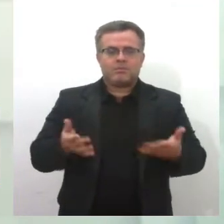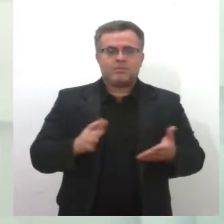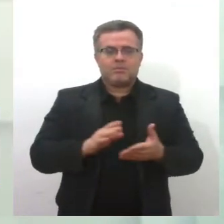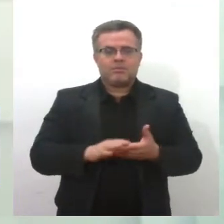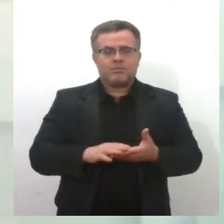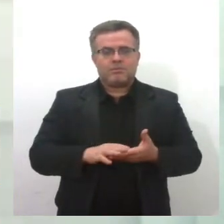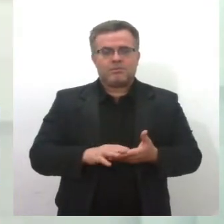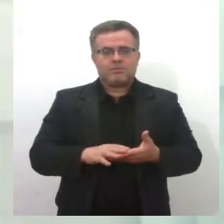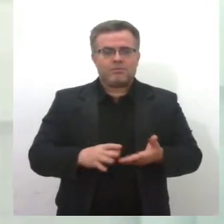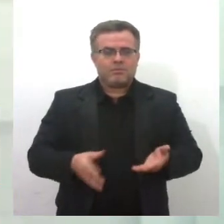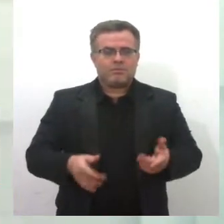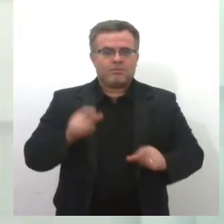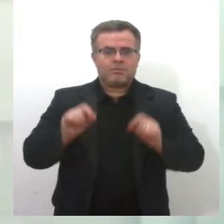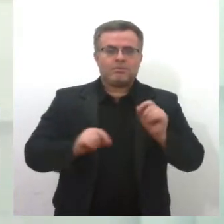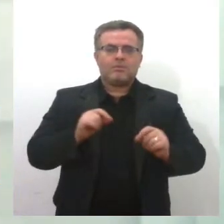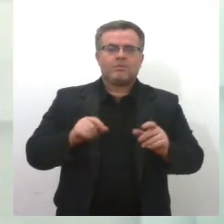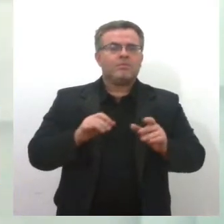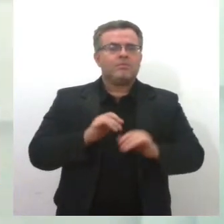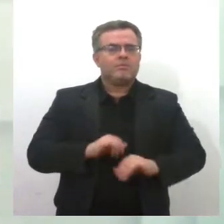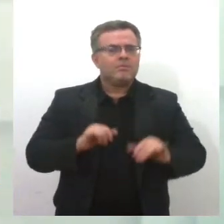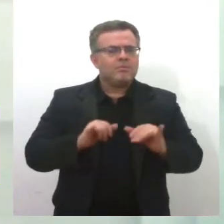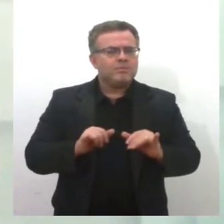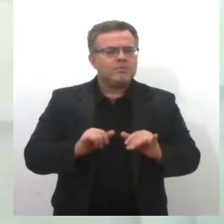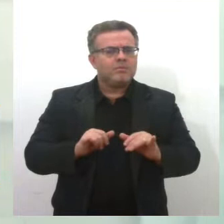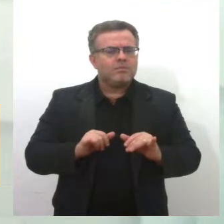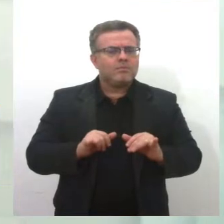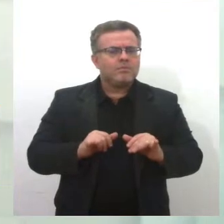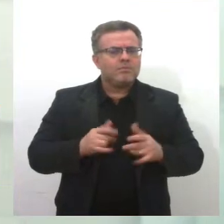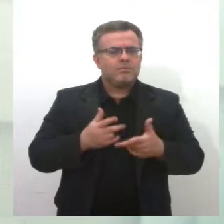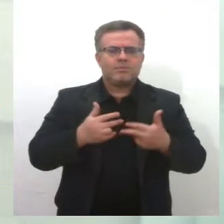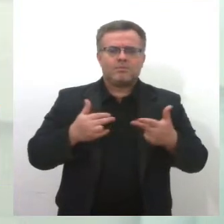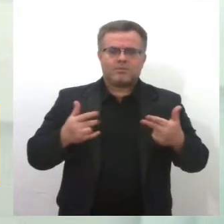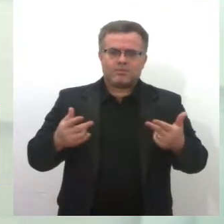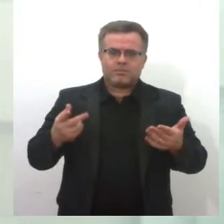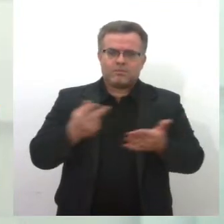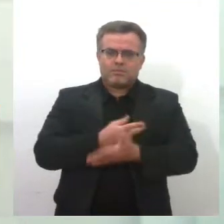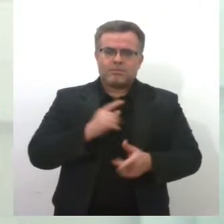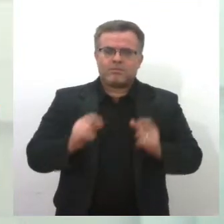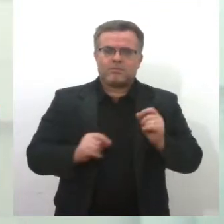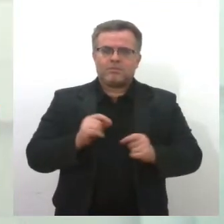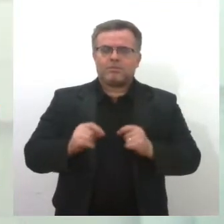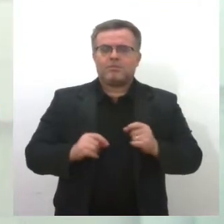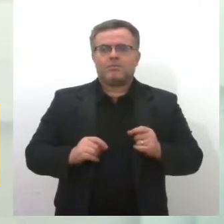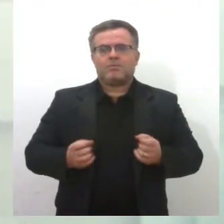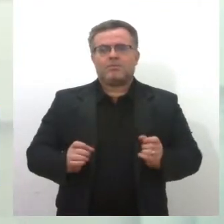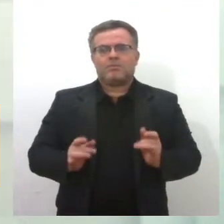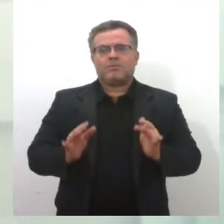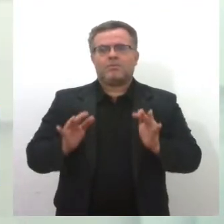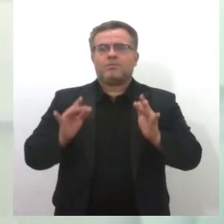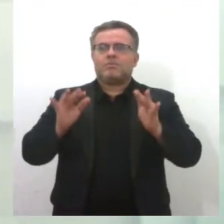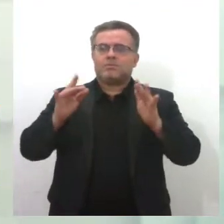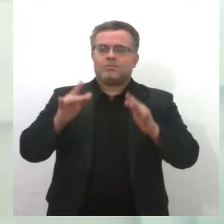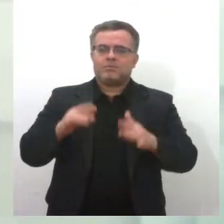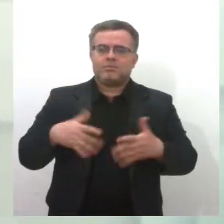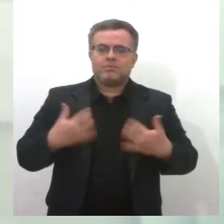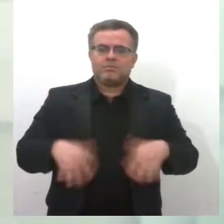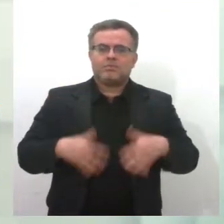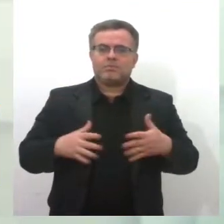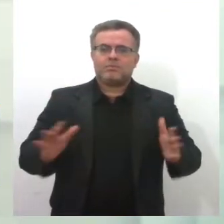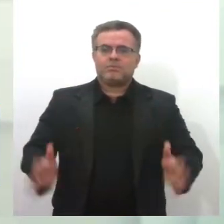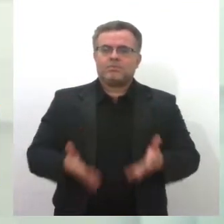A bicicleta é considerada um meio de transporte ecológico, pois não agride o meio ambiente, não solta poluentes e, além disso, promove